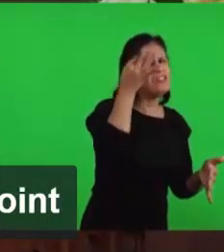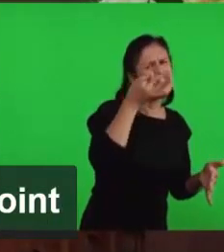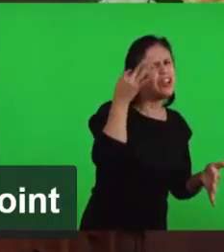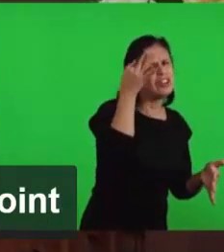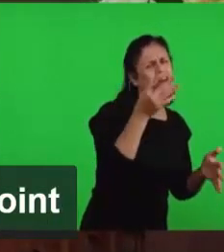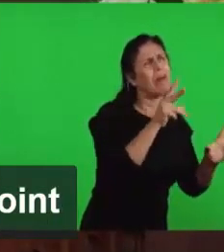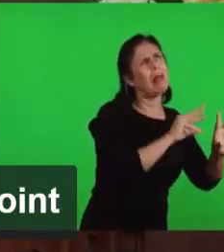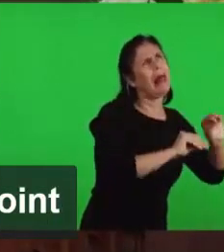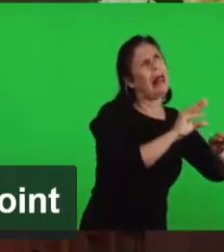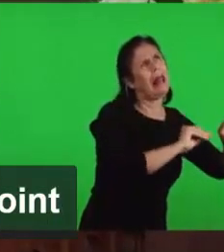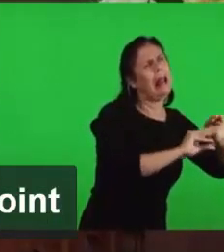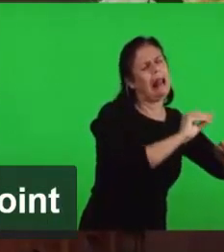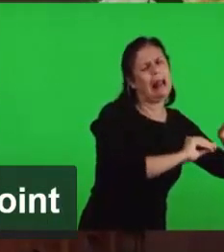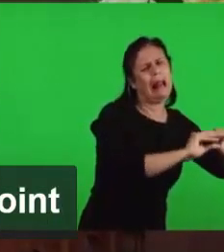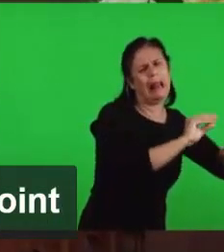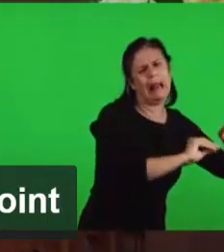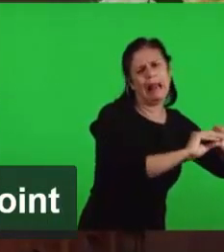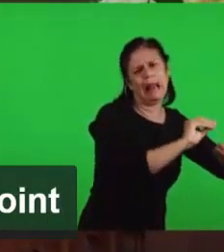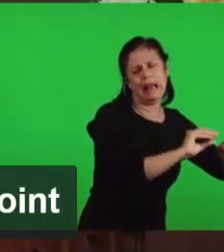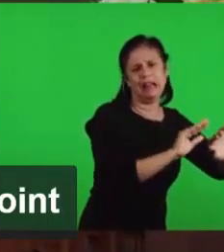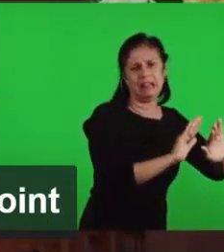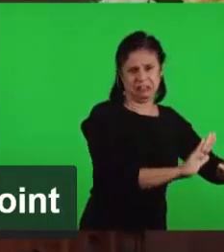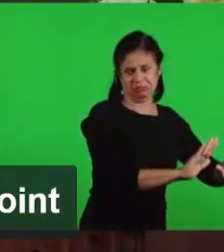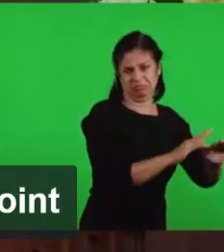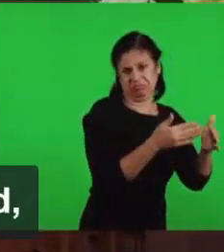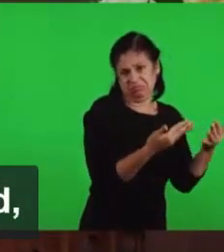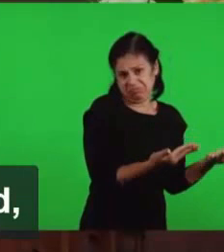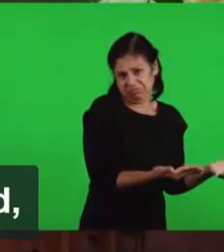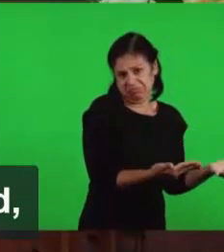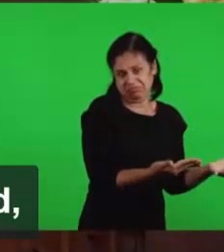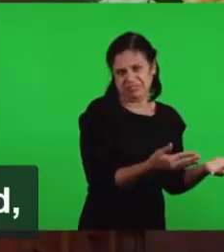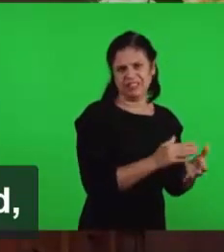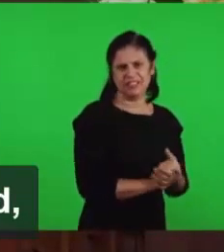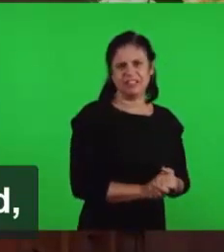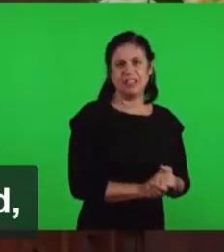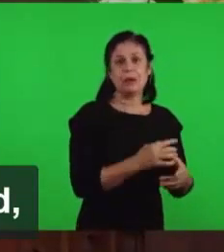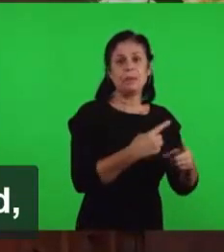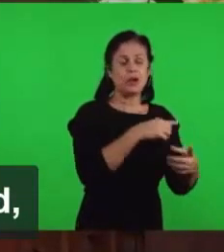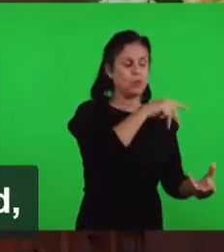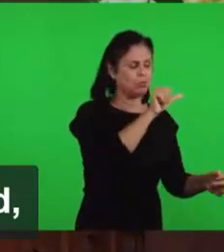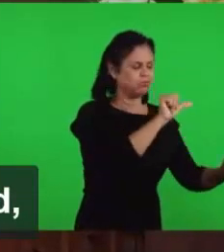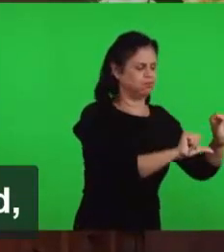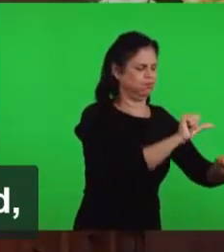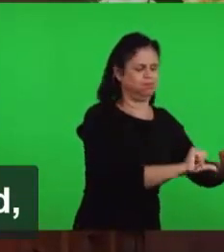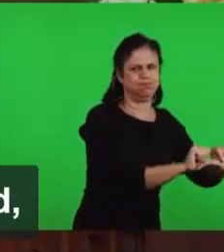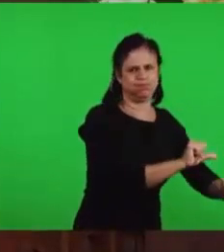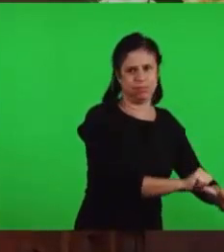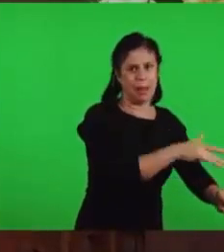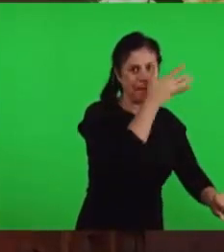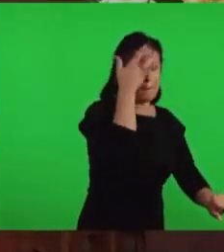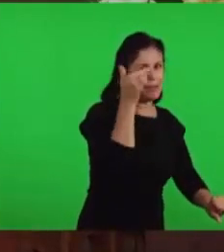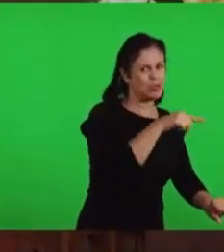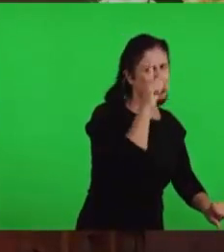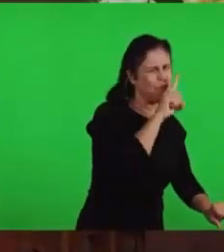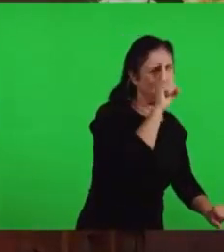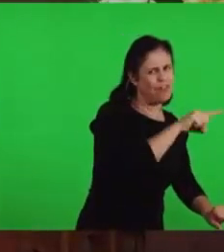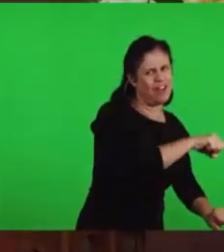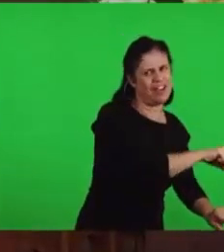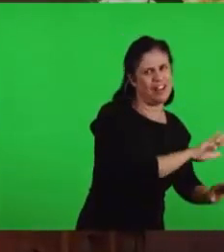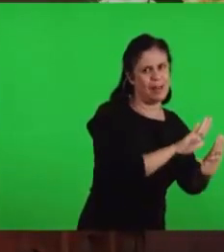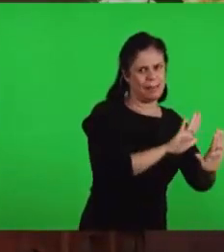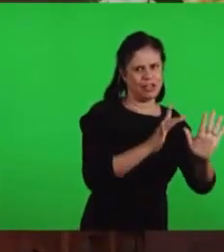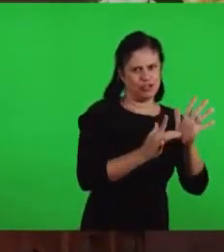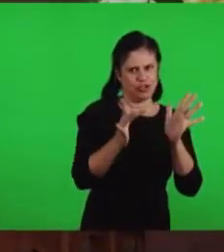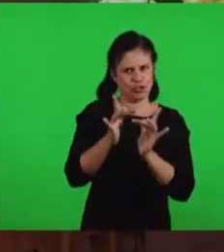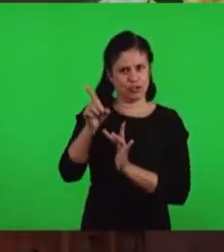da Justiça que nunca chega no ponto que é necessário porque o homem é falho então ele está no